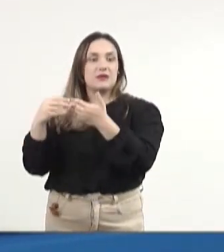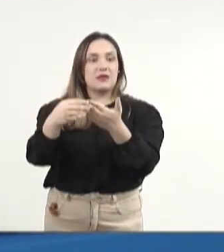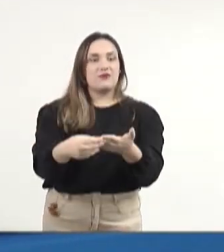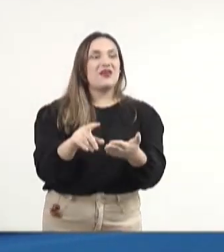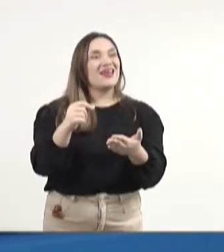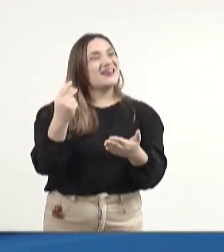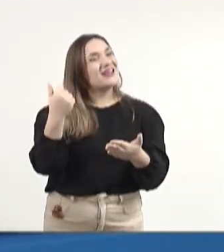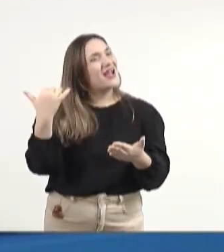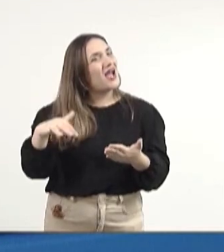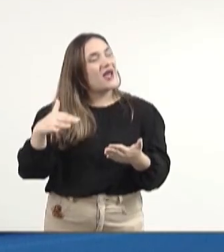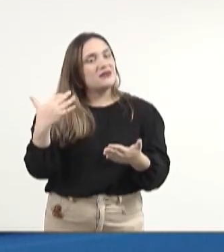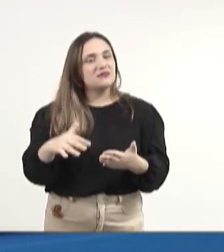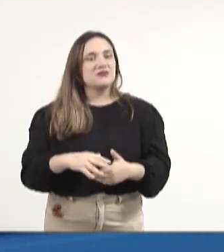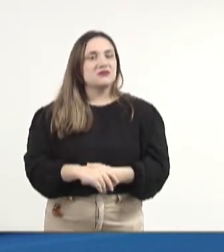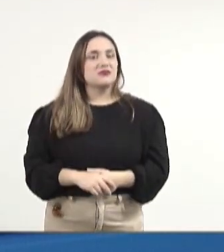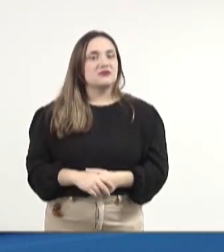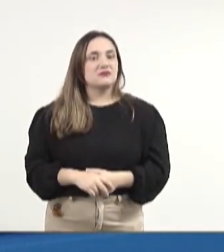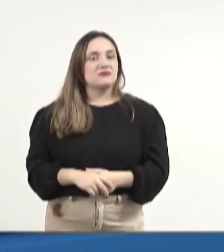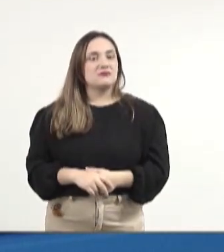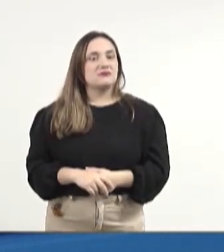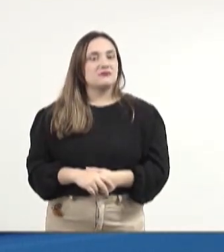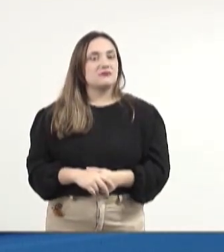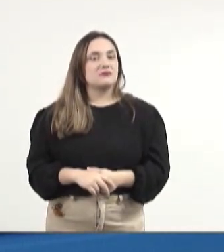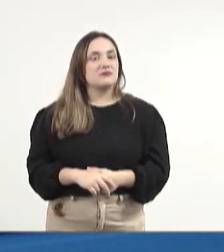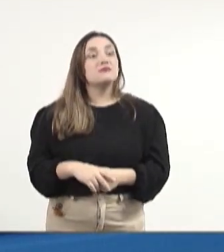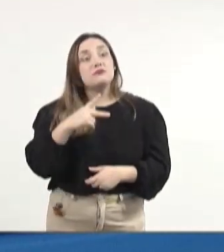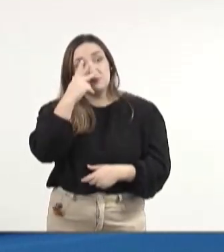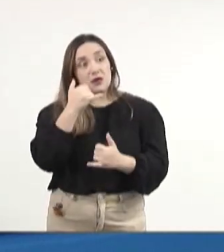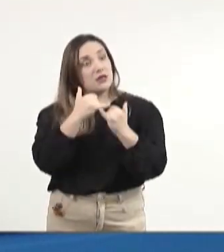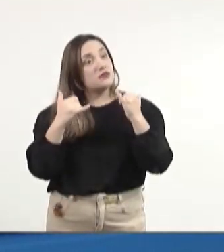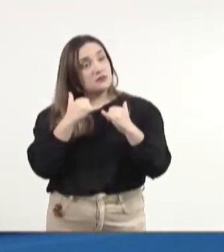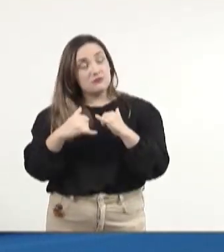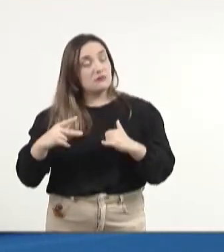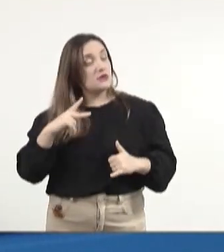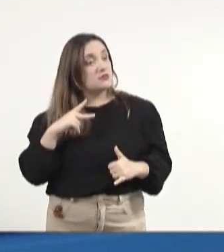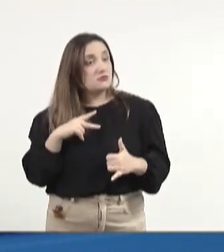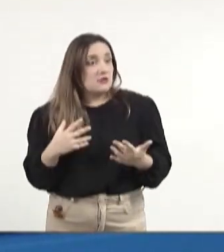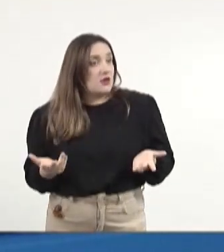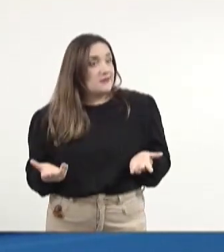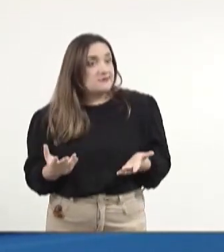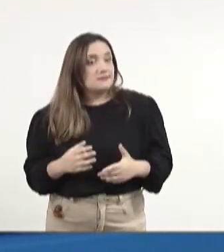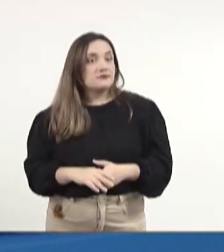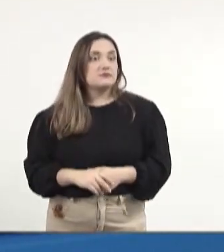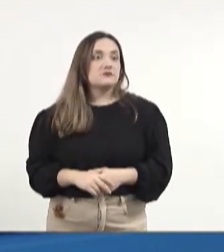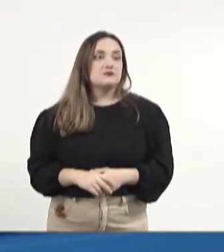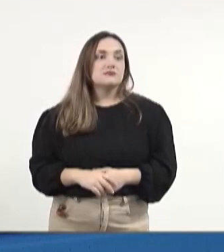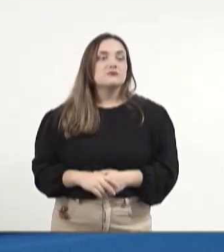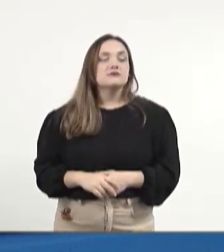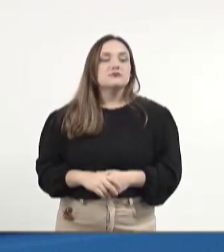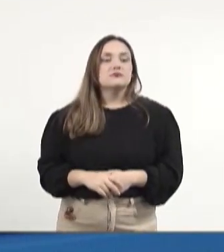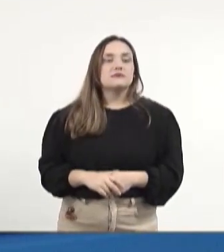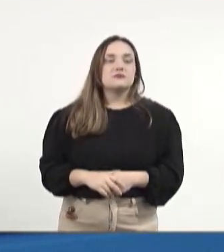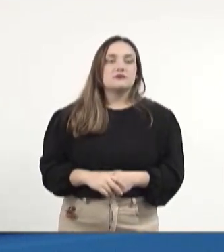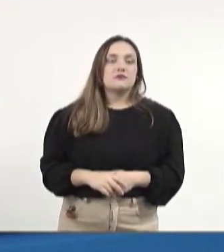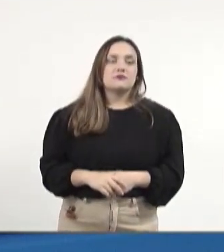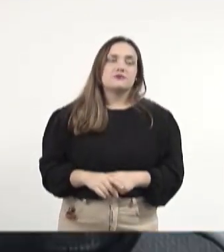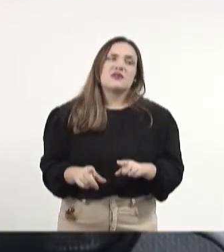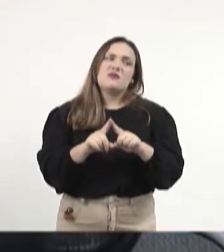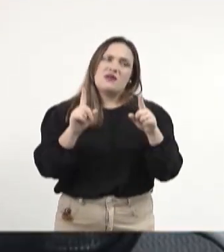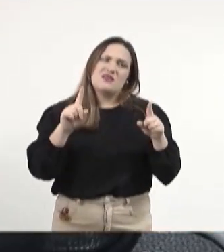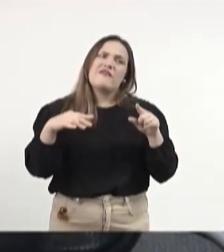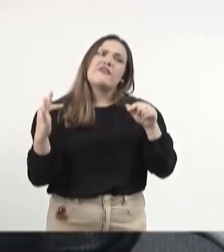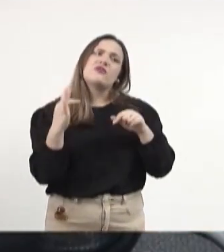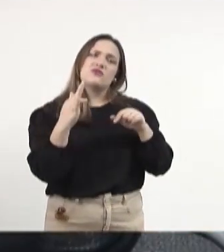até lá é muito alto. Chega ao preço similar a de uma clínica particular. Considerando que é uma